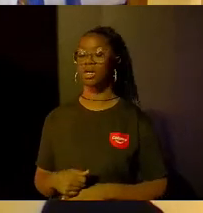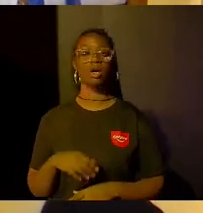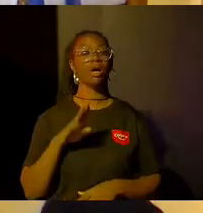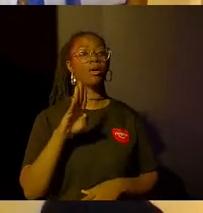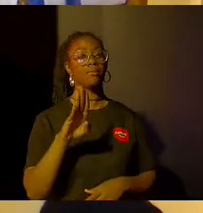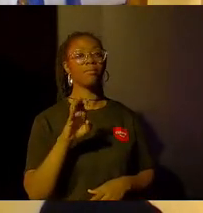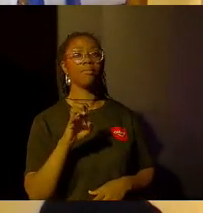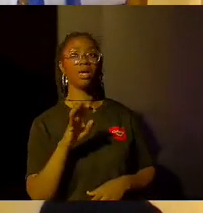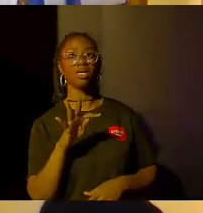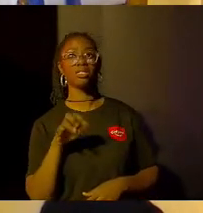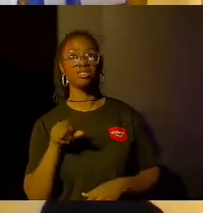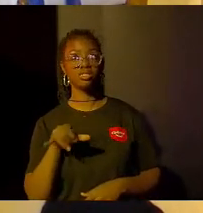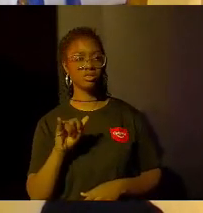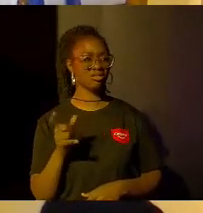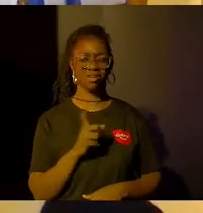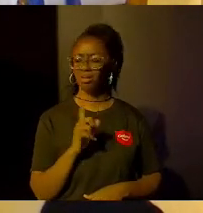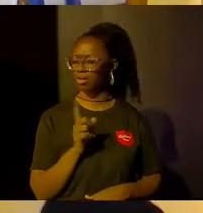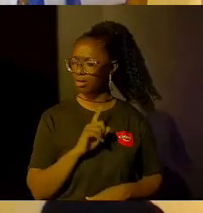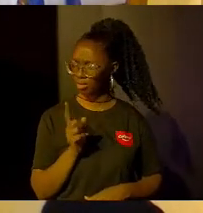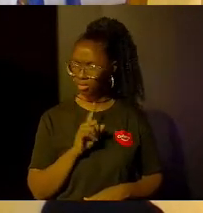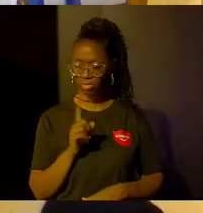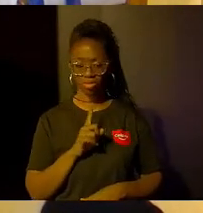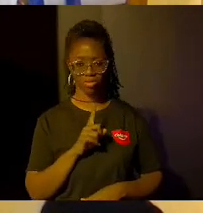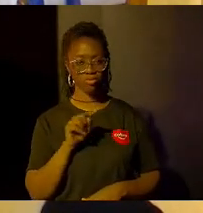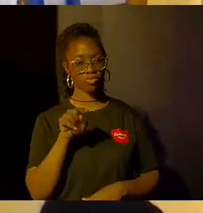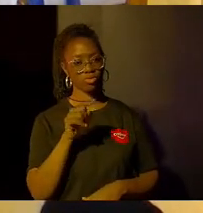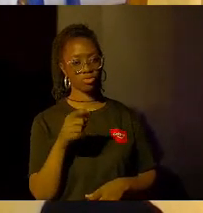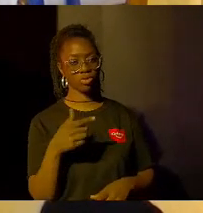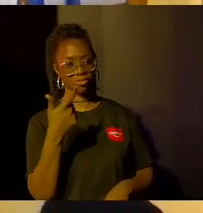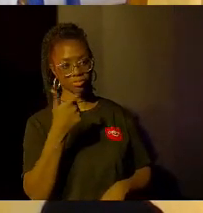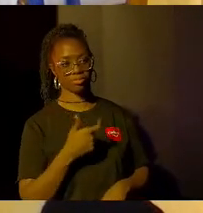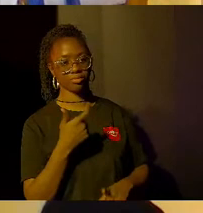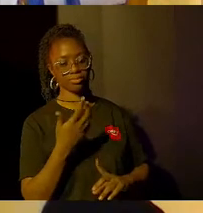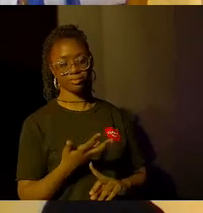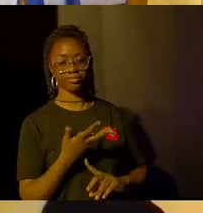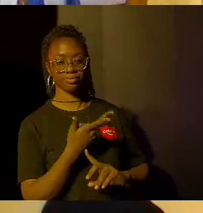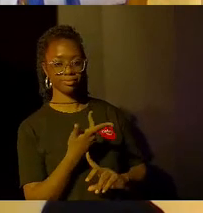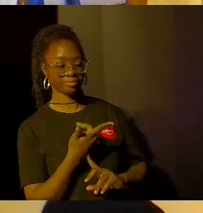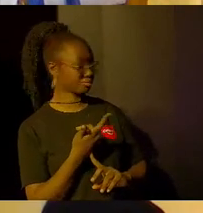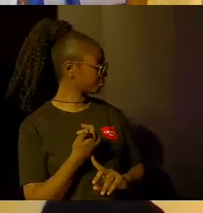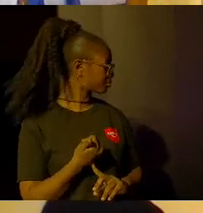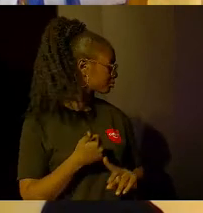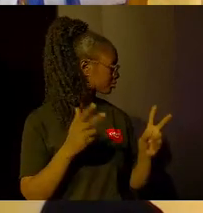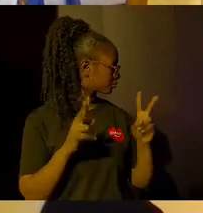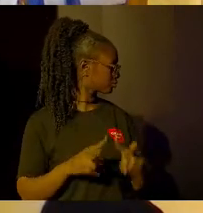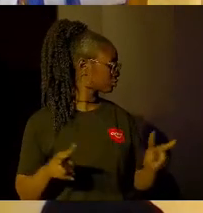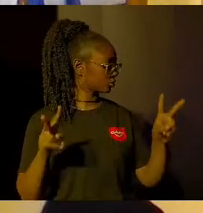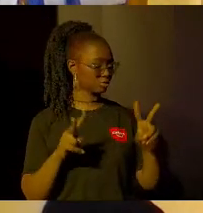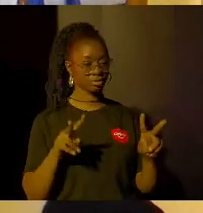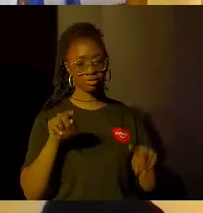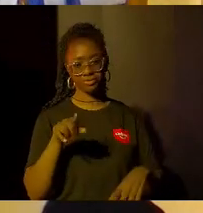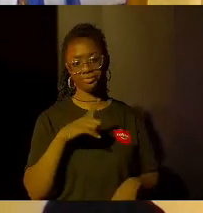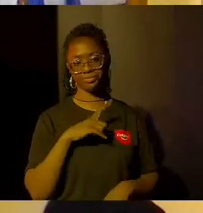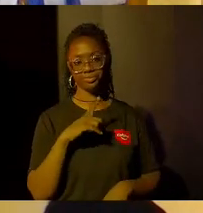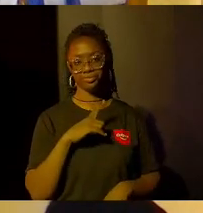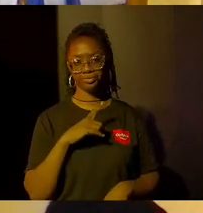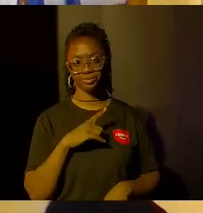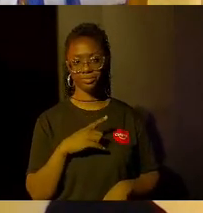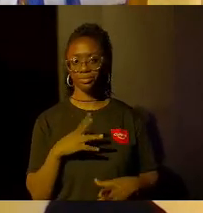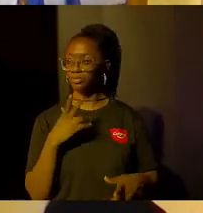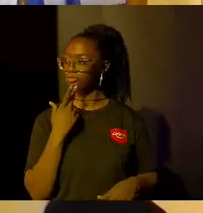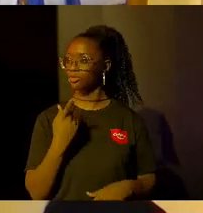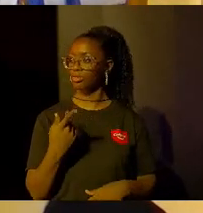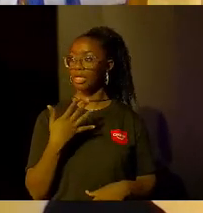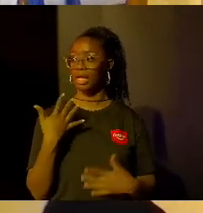bets não existe isso você é o artista que está em você e a pessoa está em você na vivência que você tem eu falei